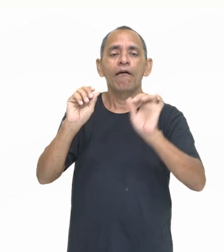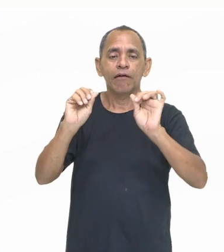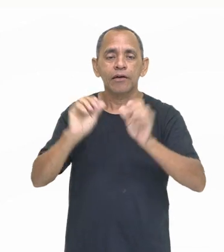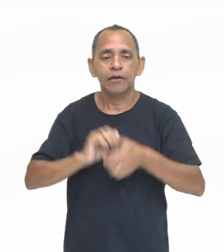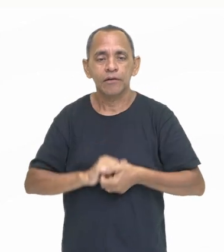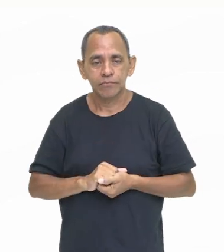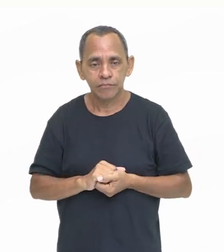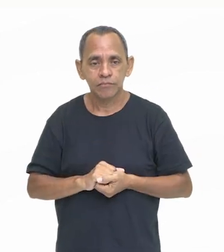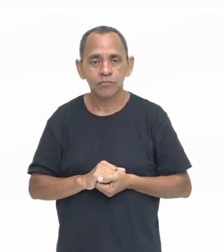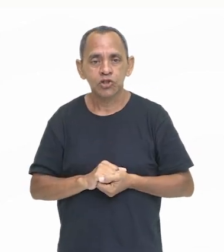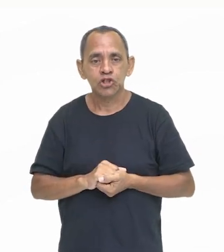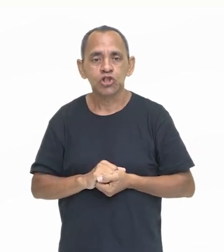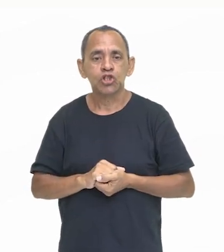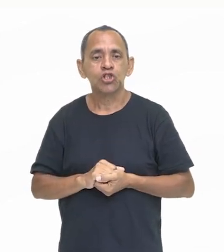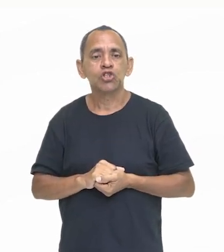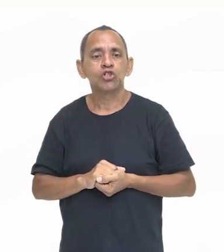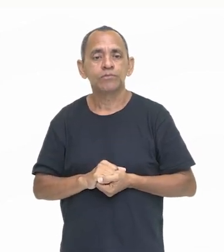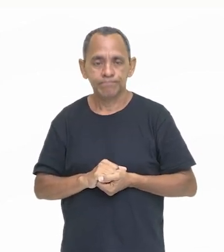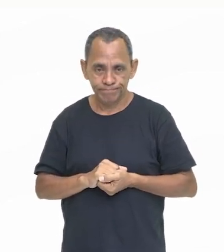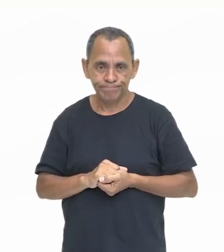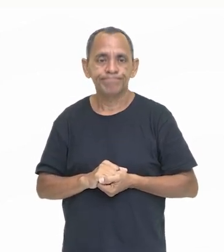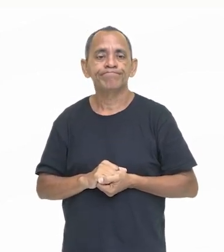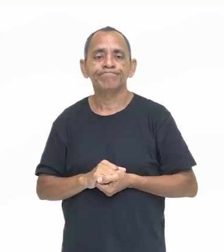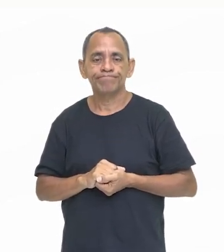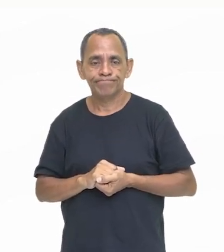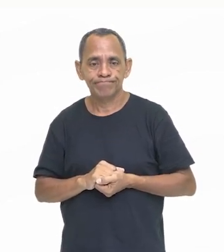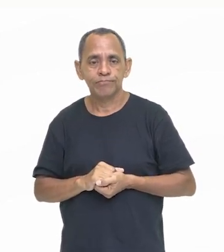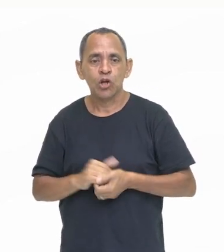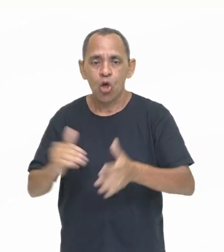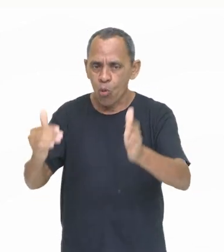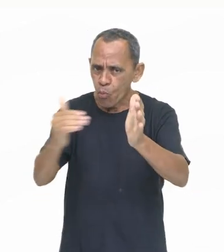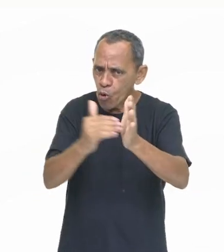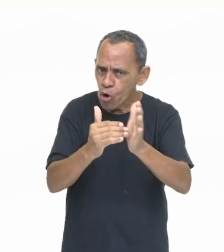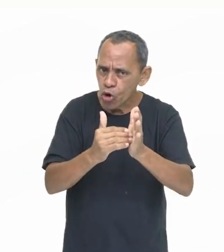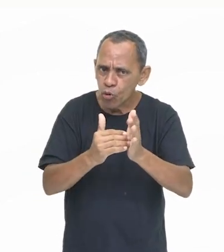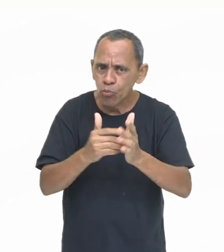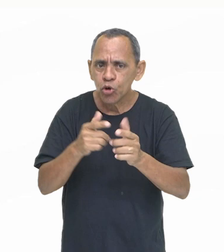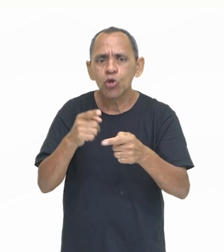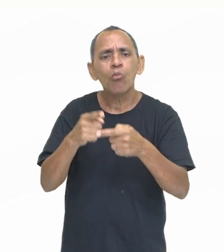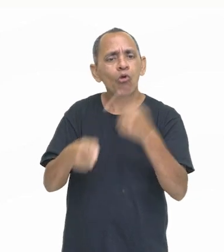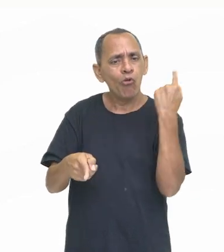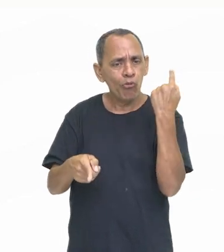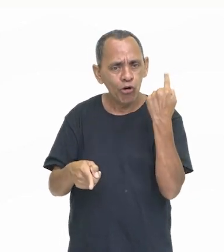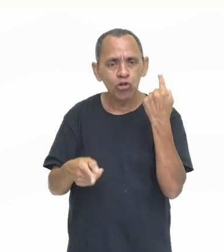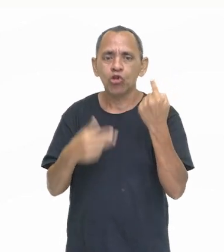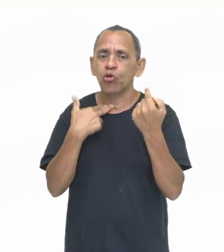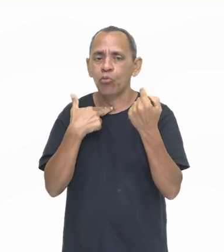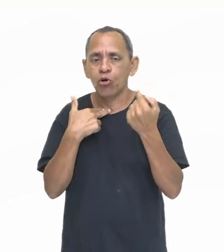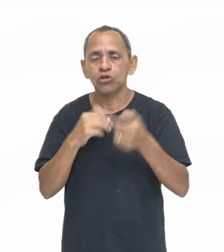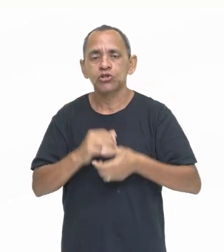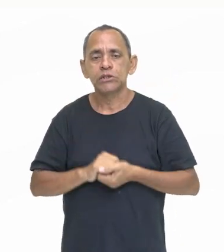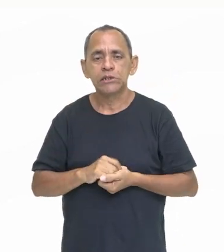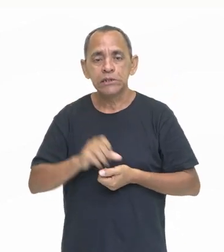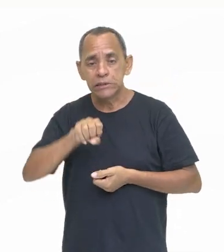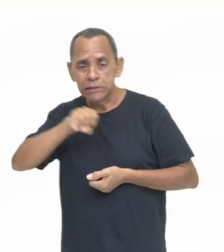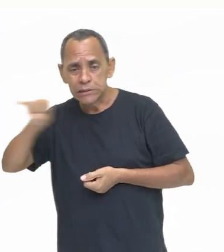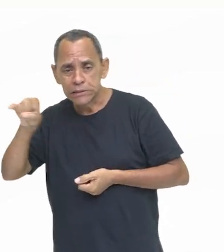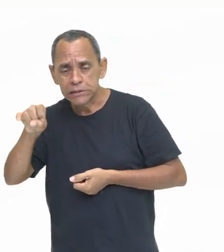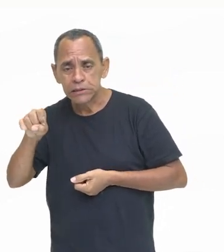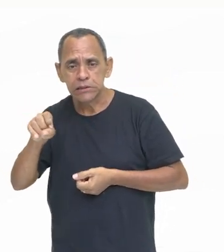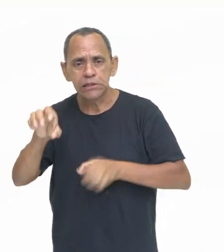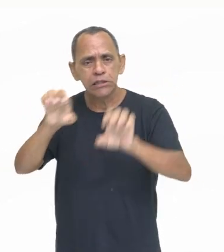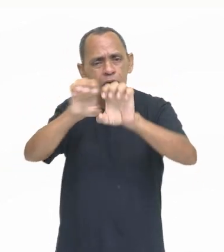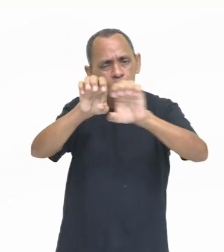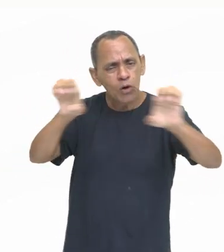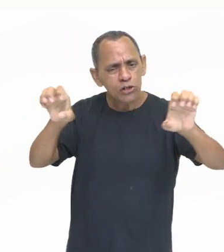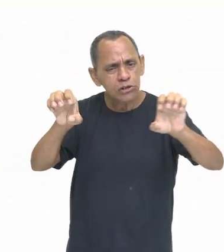uma restrição para essa função. Então, quando a gente for escrever o domínio